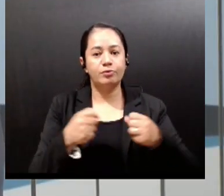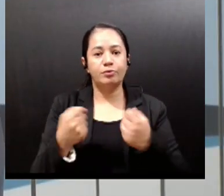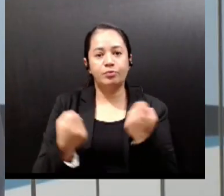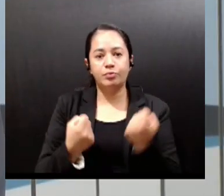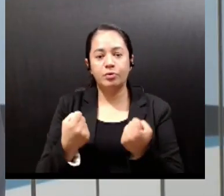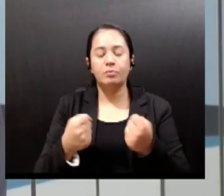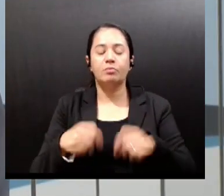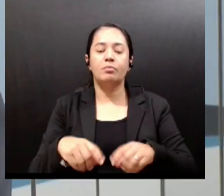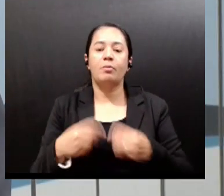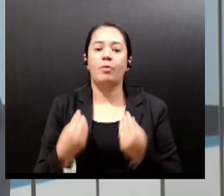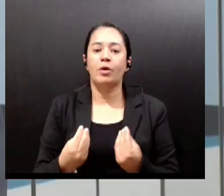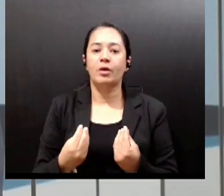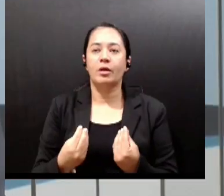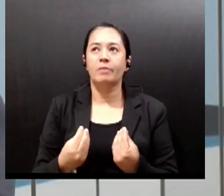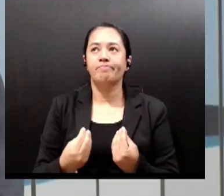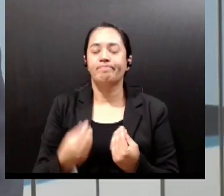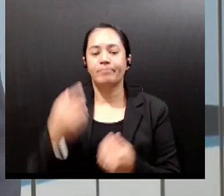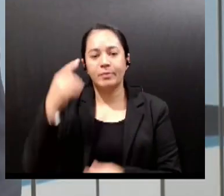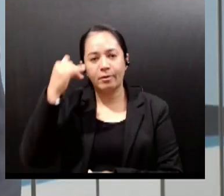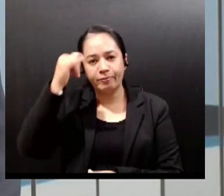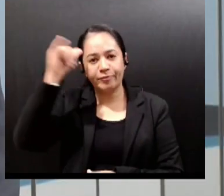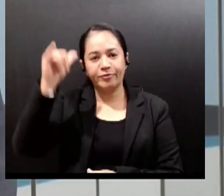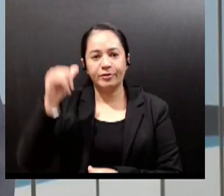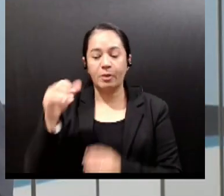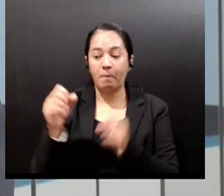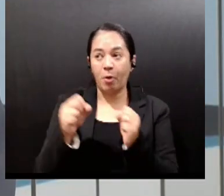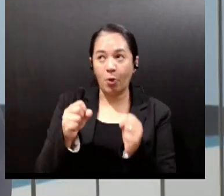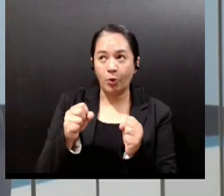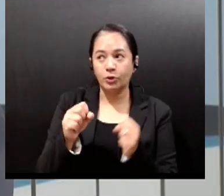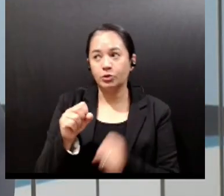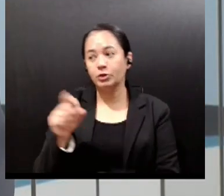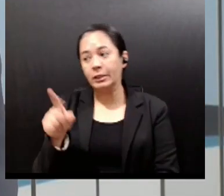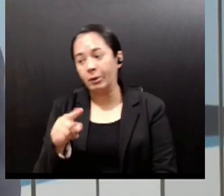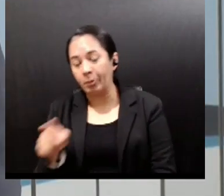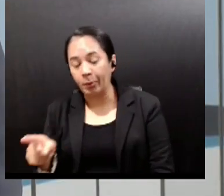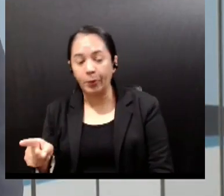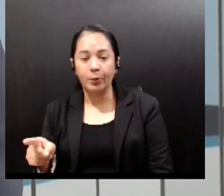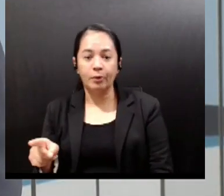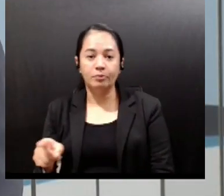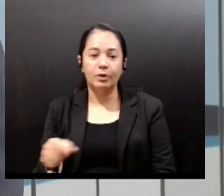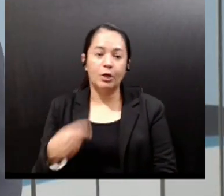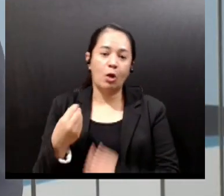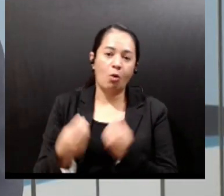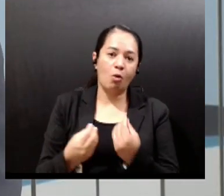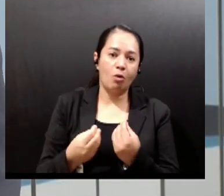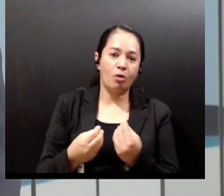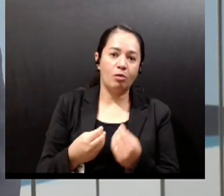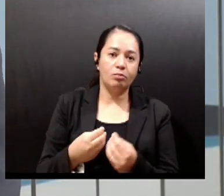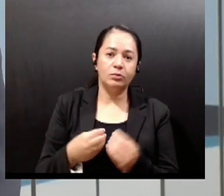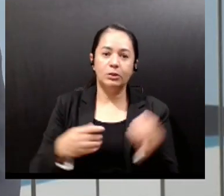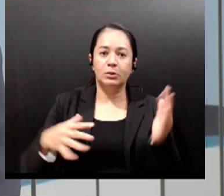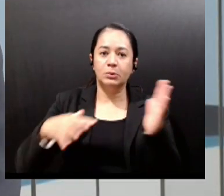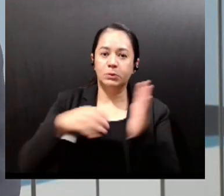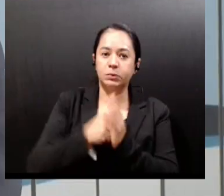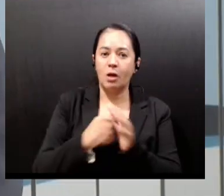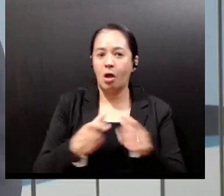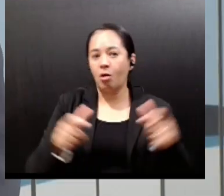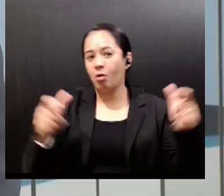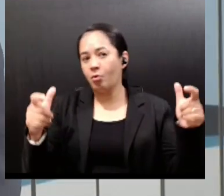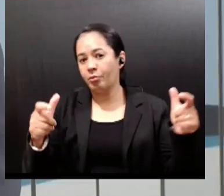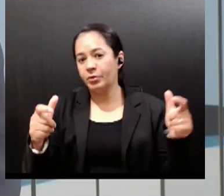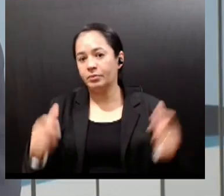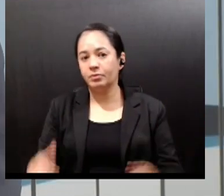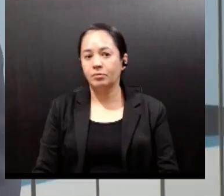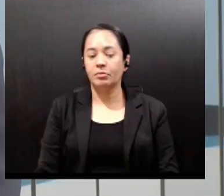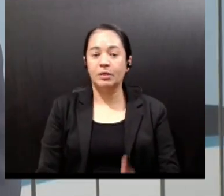aquele impasse de pode ou não pode, vai aumentar os riscos de acidentes, vai aumentar a questão da saúde